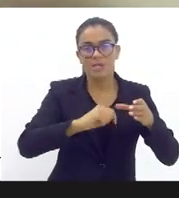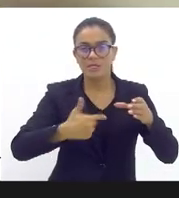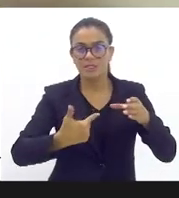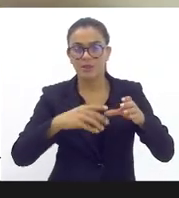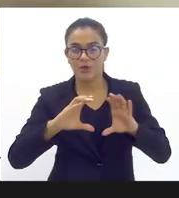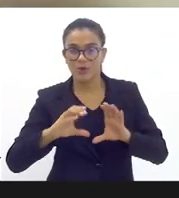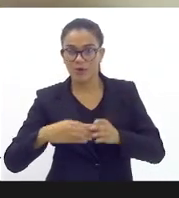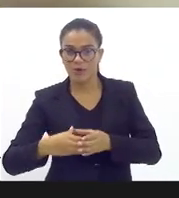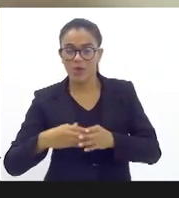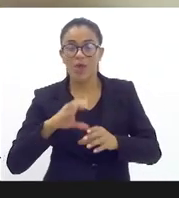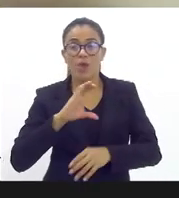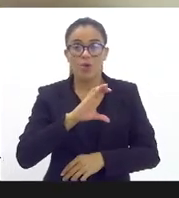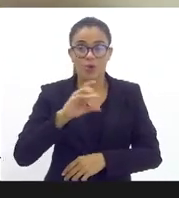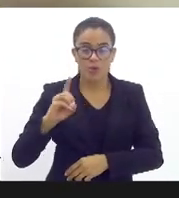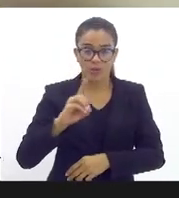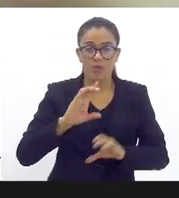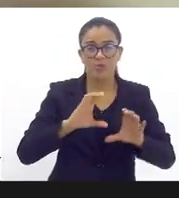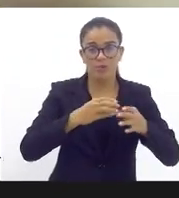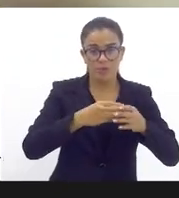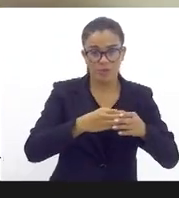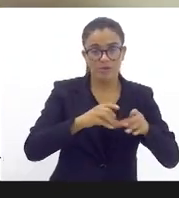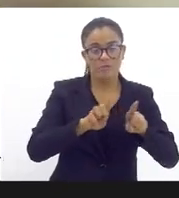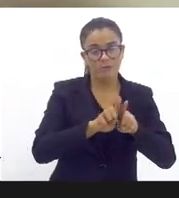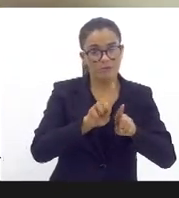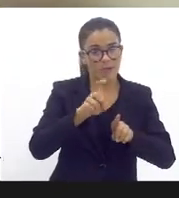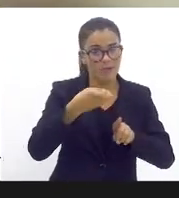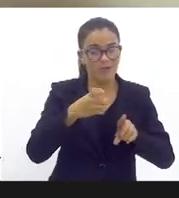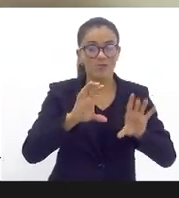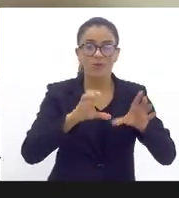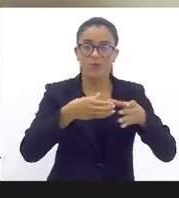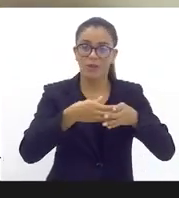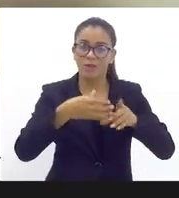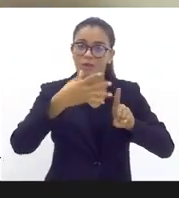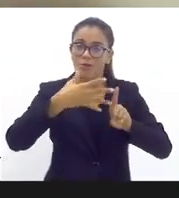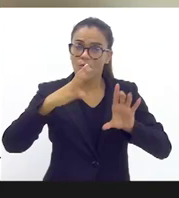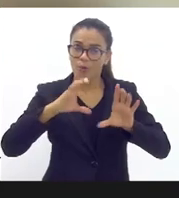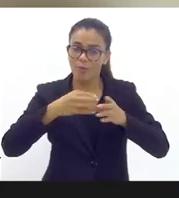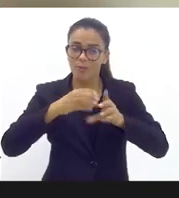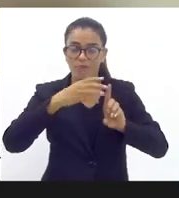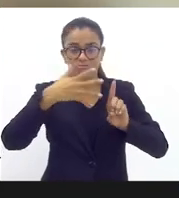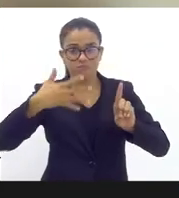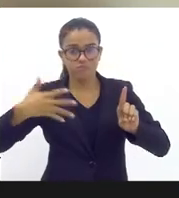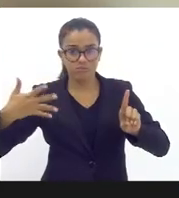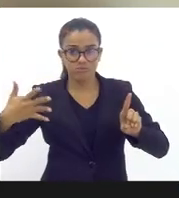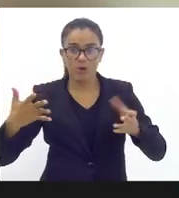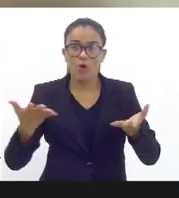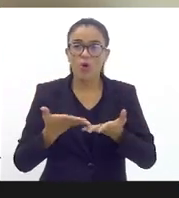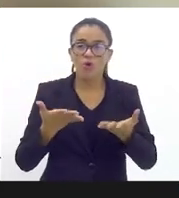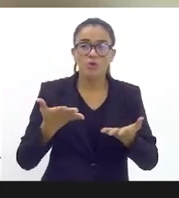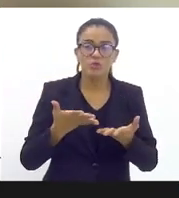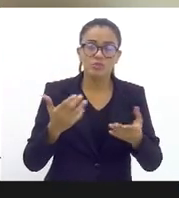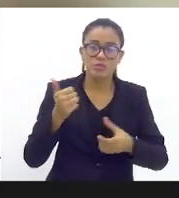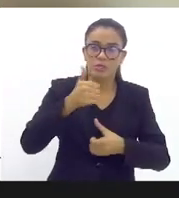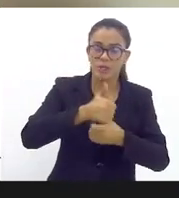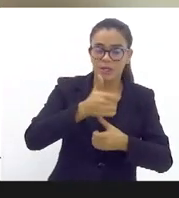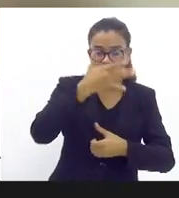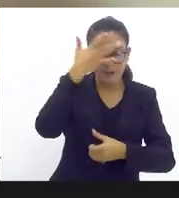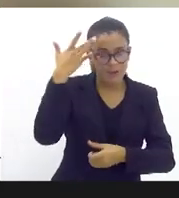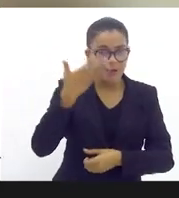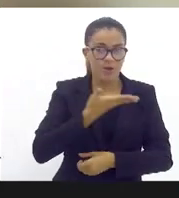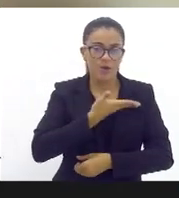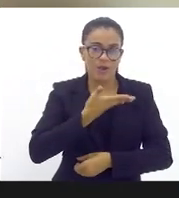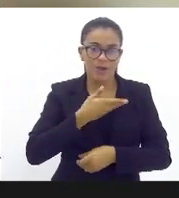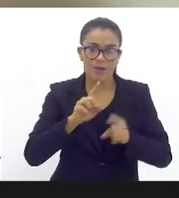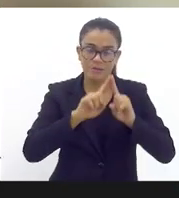coordeno o comitê e já coordenei o comitê LGBTQIA+, hoje é uma servidora, uma colega